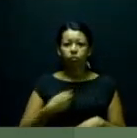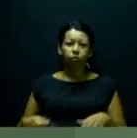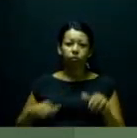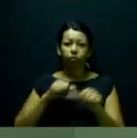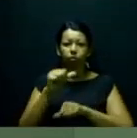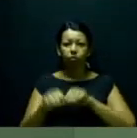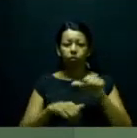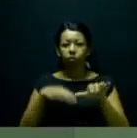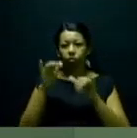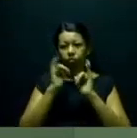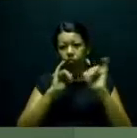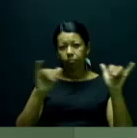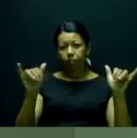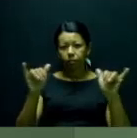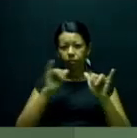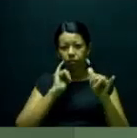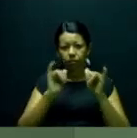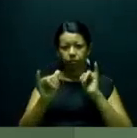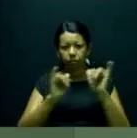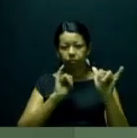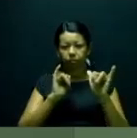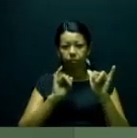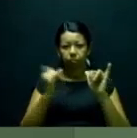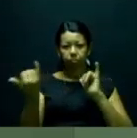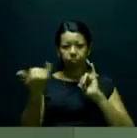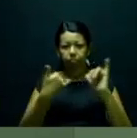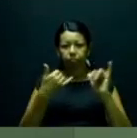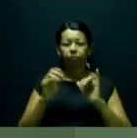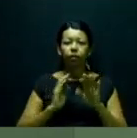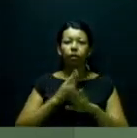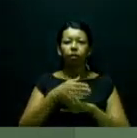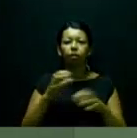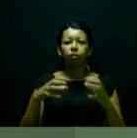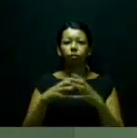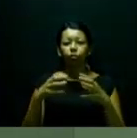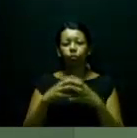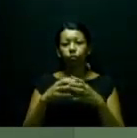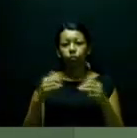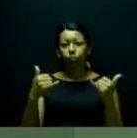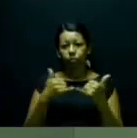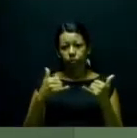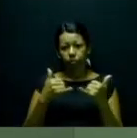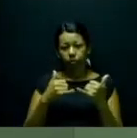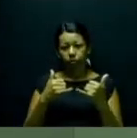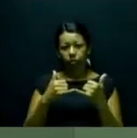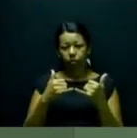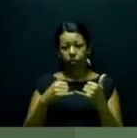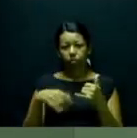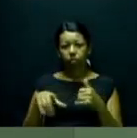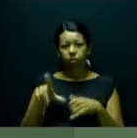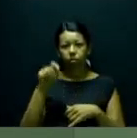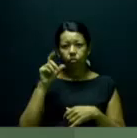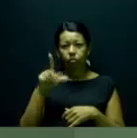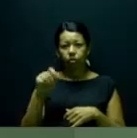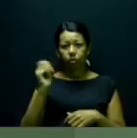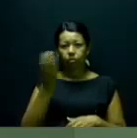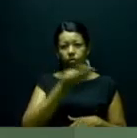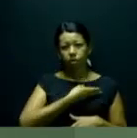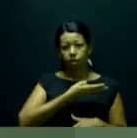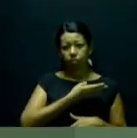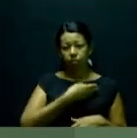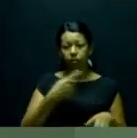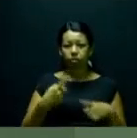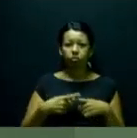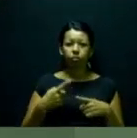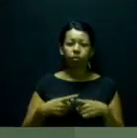trocando informações dentro de um grupo de rede social, privilegiando os amigos, né? Afinal,